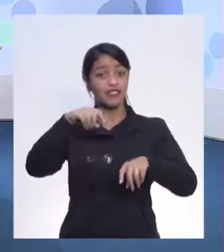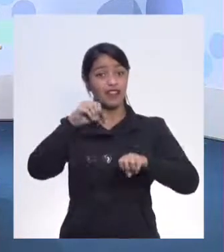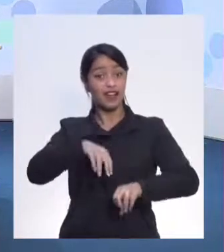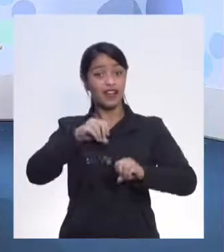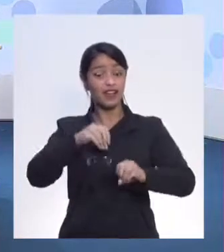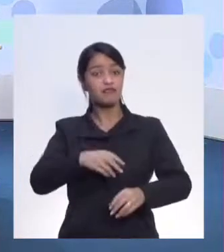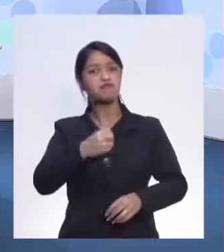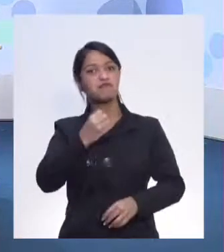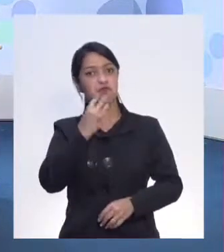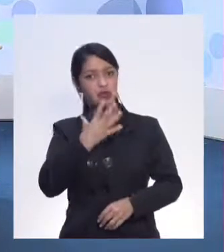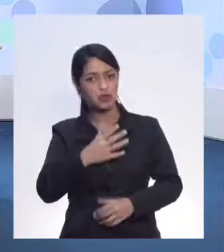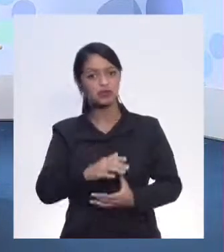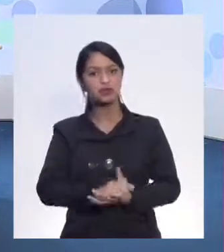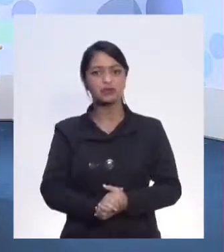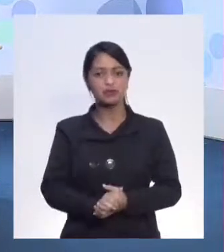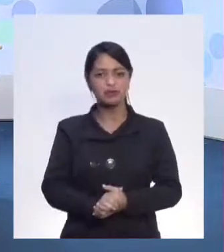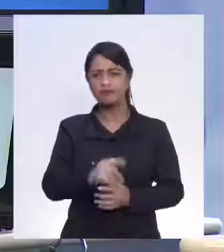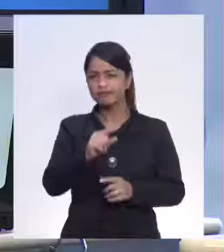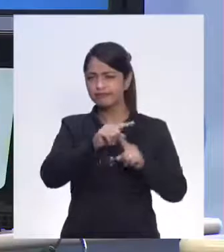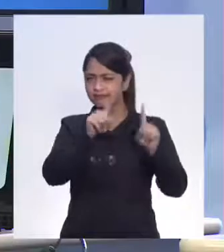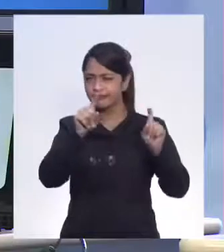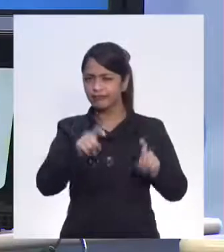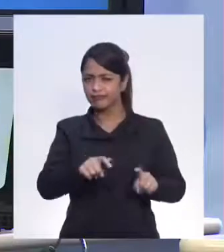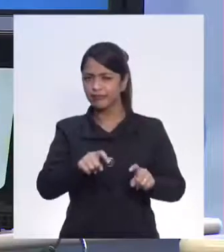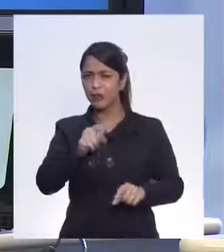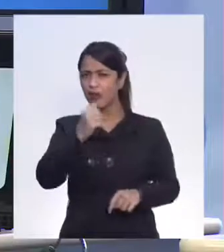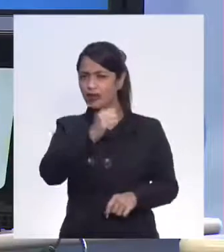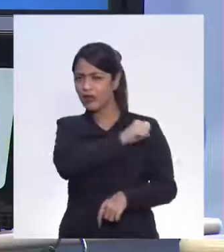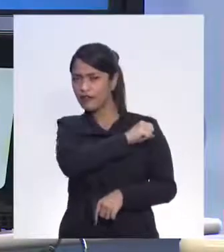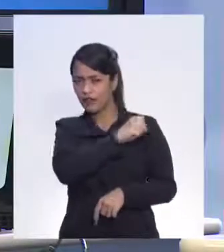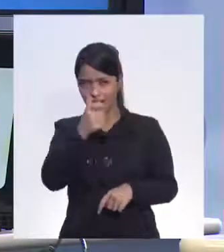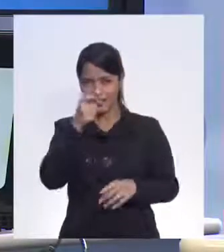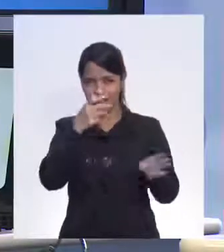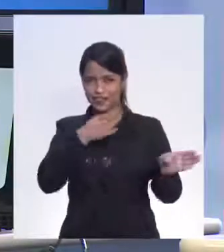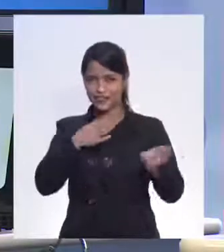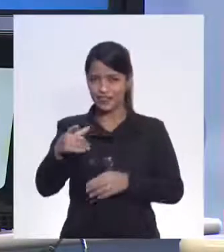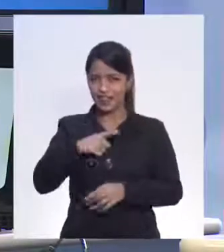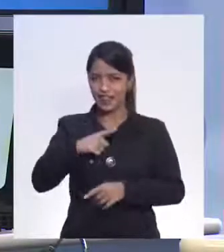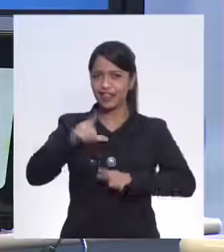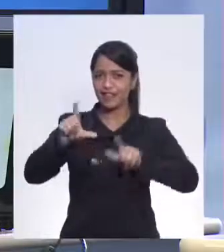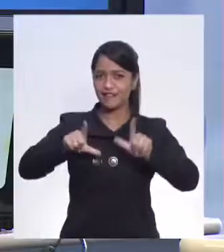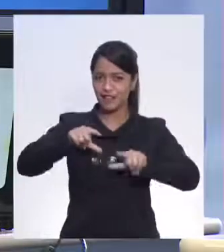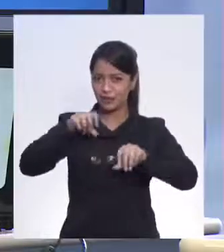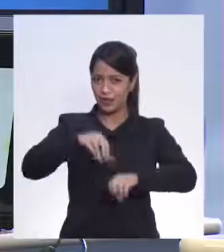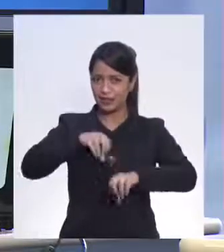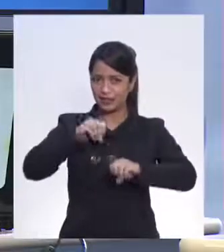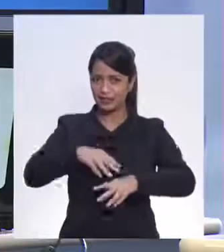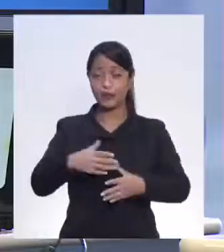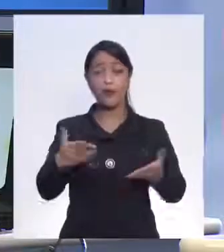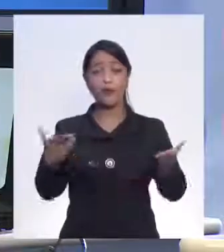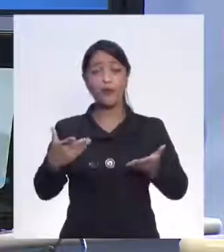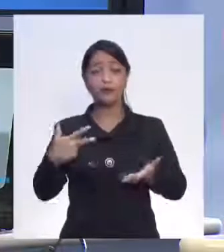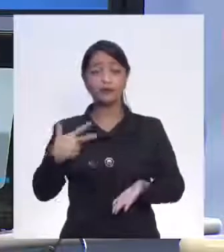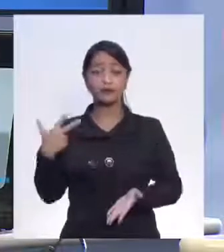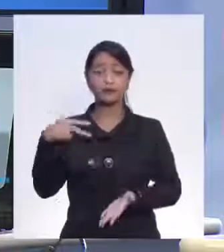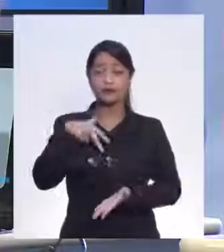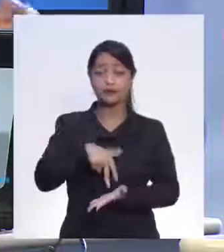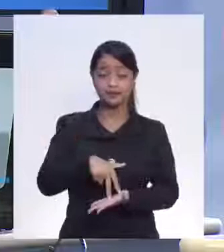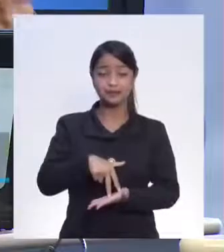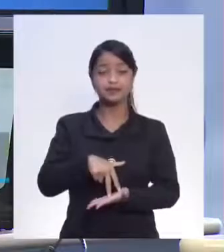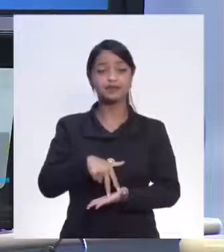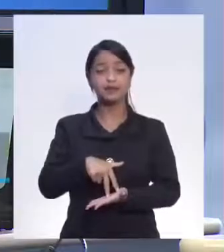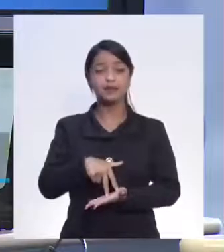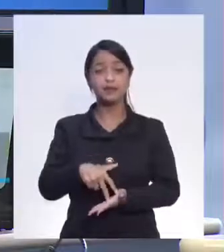Mônica? Será que o pessoal do oitavo ano estava ligadinho aí na TV Poxa. Educação, viu? Olha, estou aqui embasbacada e